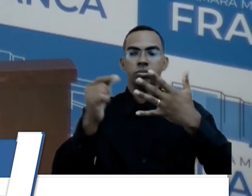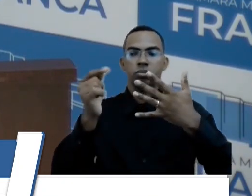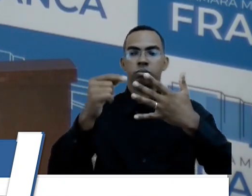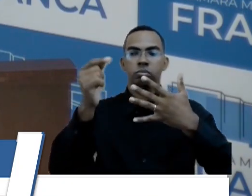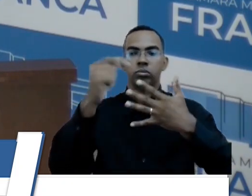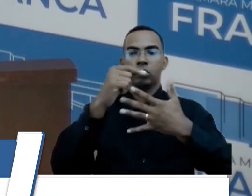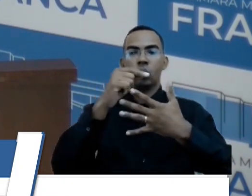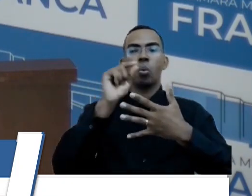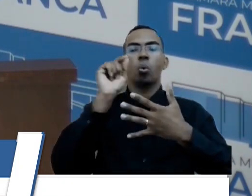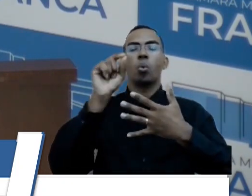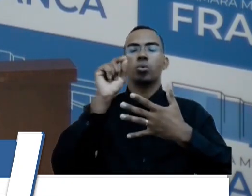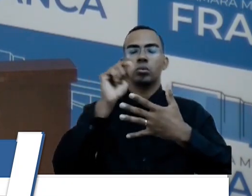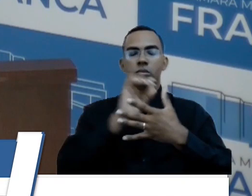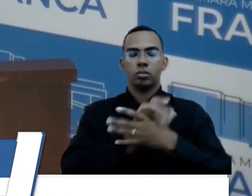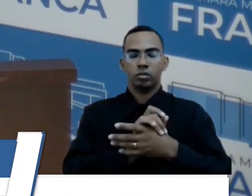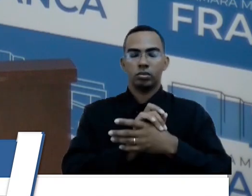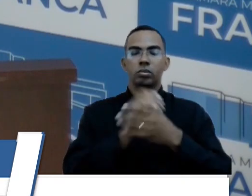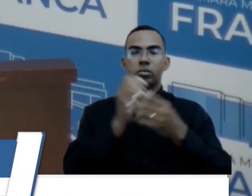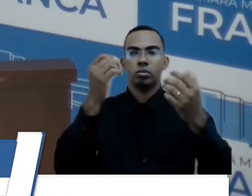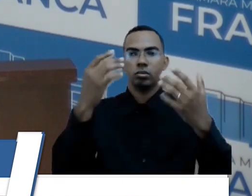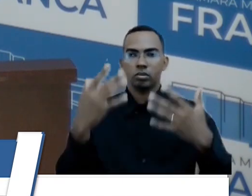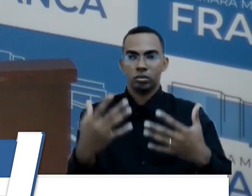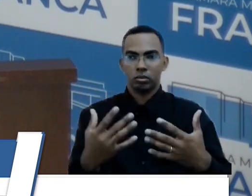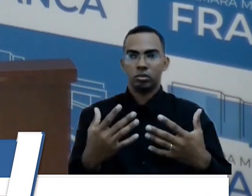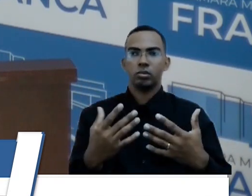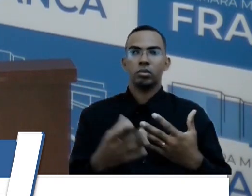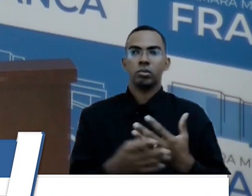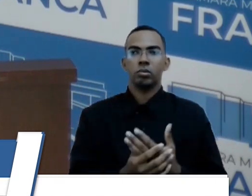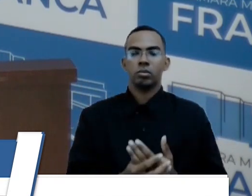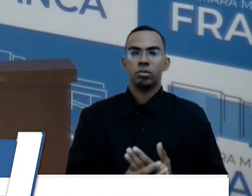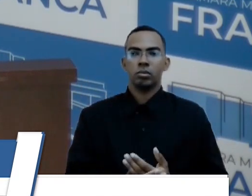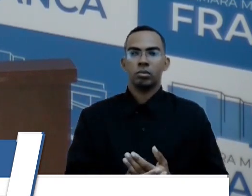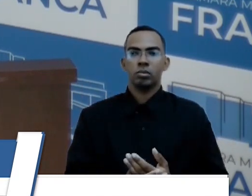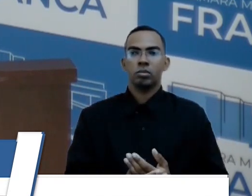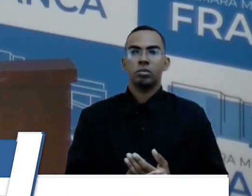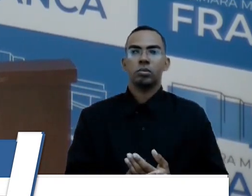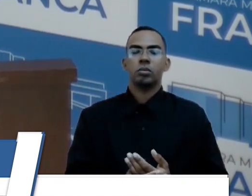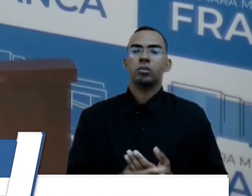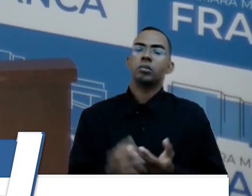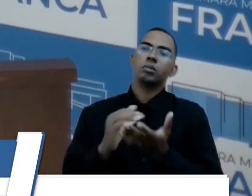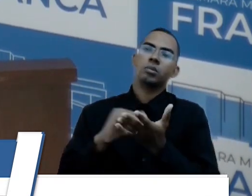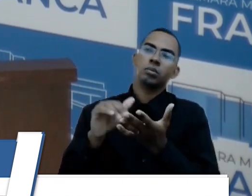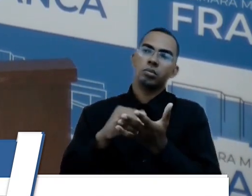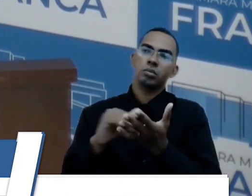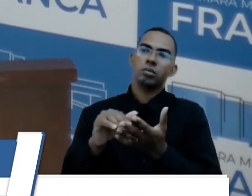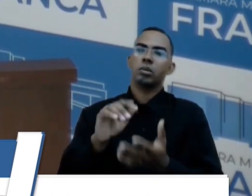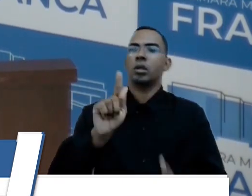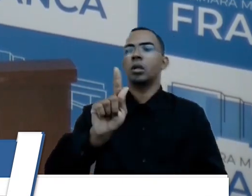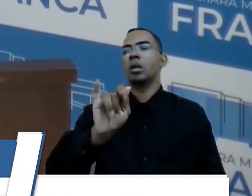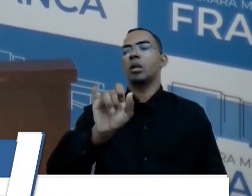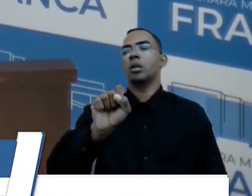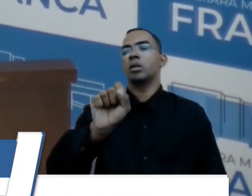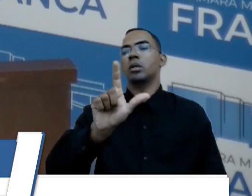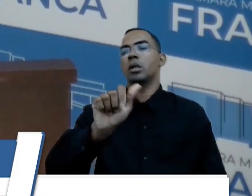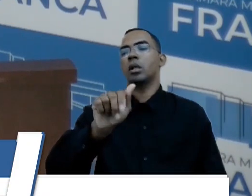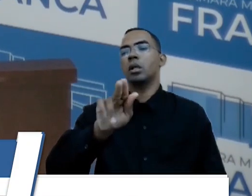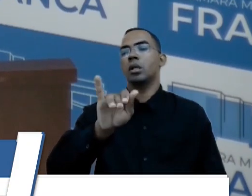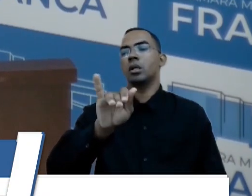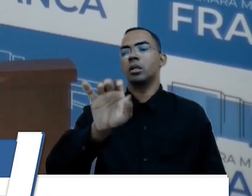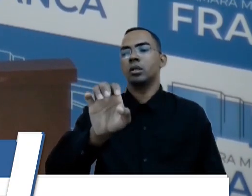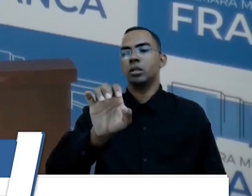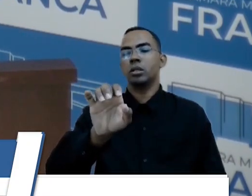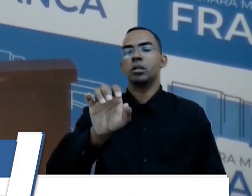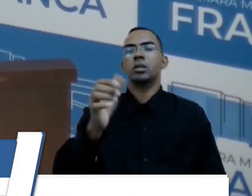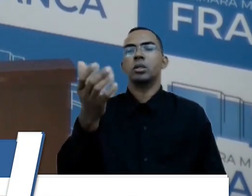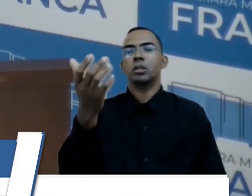que dizer assim para a secretária, para a Gislaine, que em nenhum momento nós